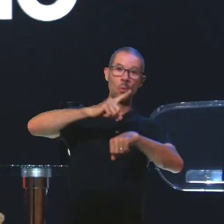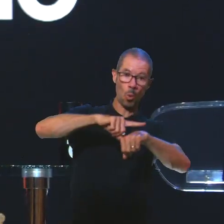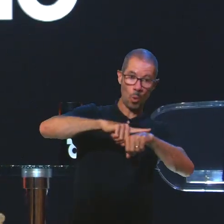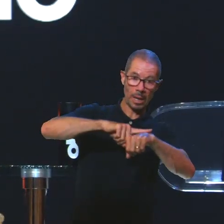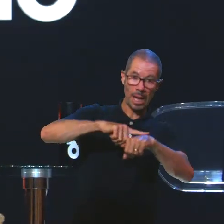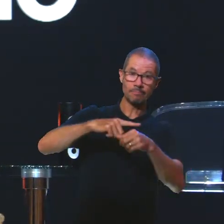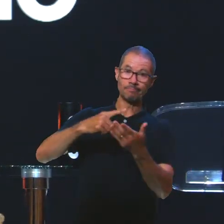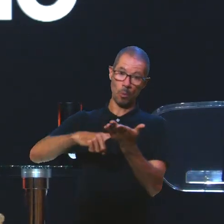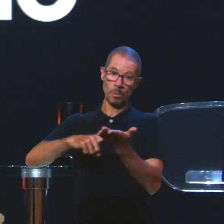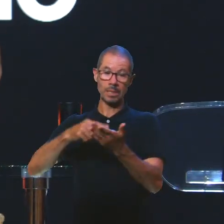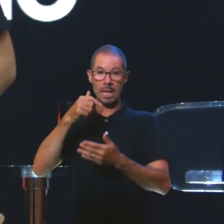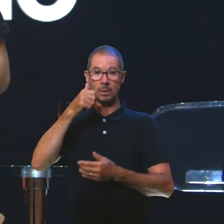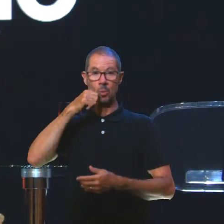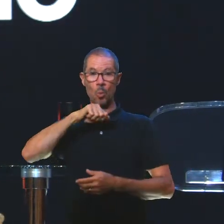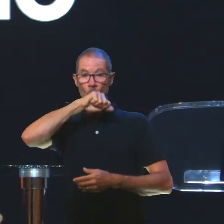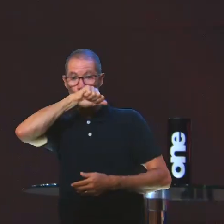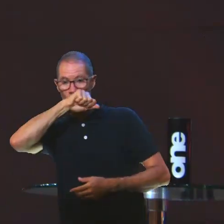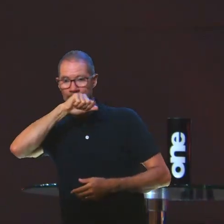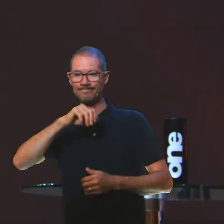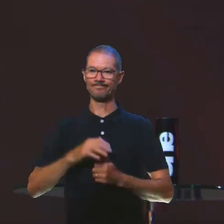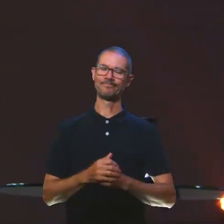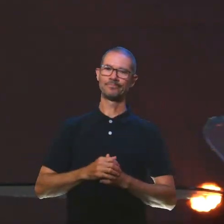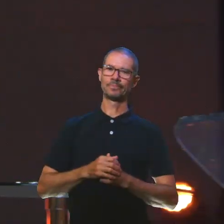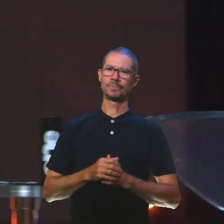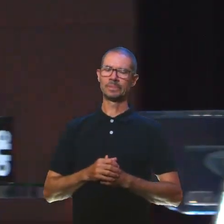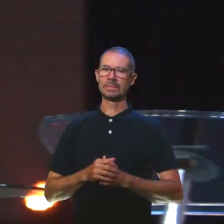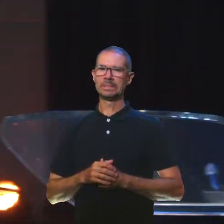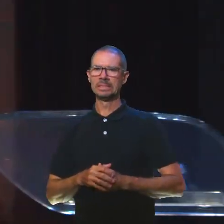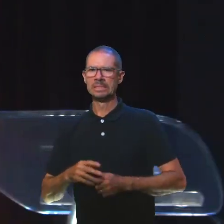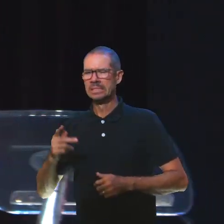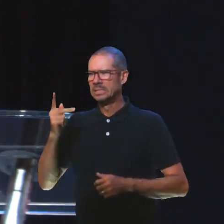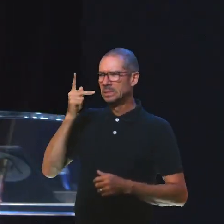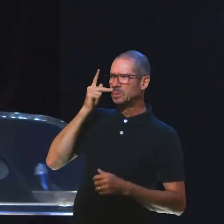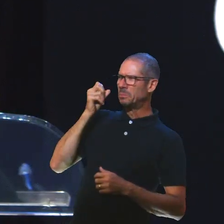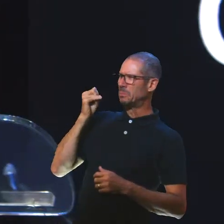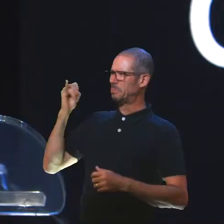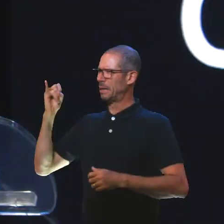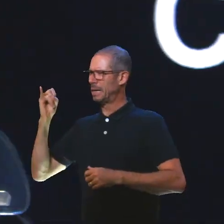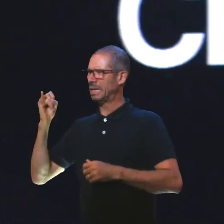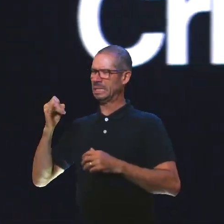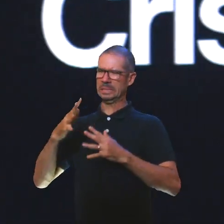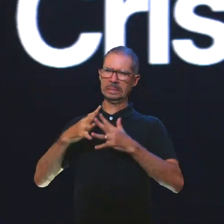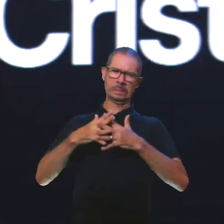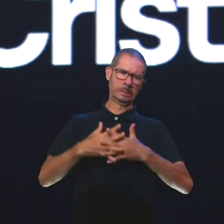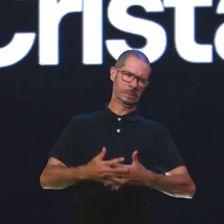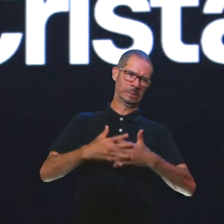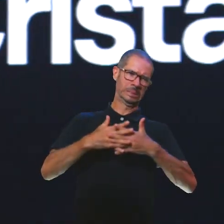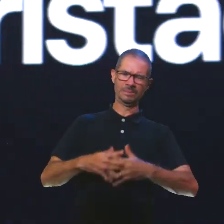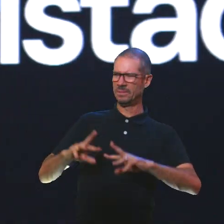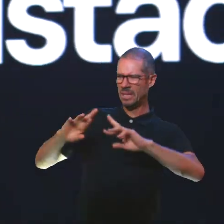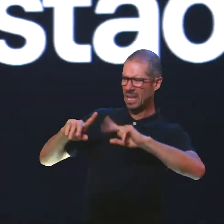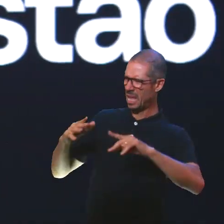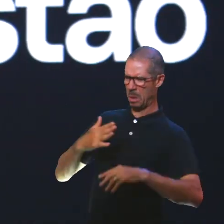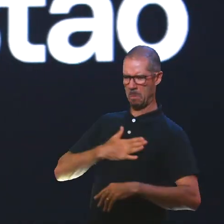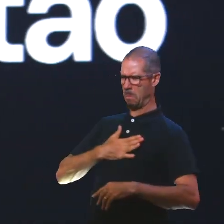mãe. E aquilo afetou tanto a visão dela de paternidade, totalmente distorcida, porque isso não é um pai.